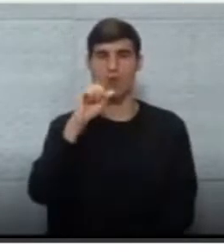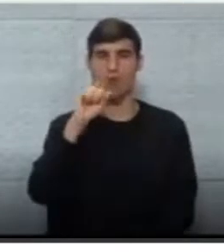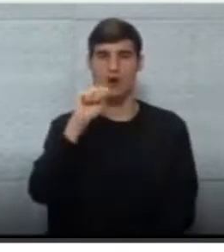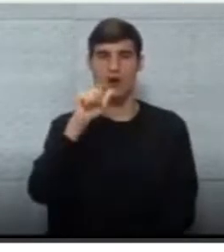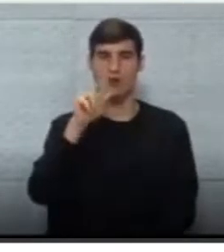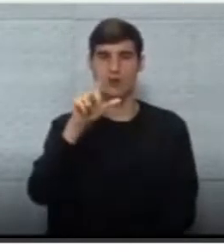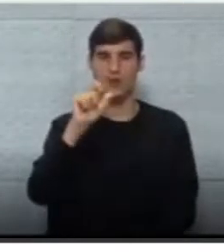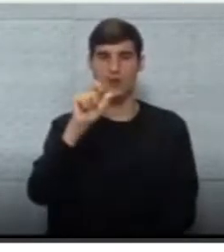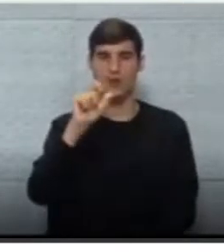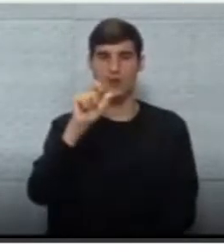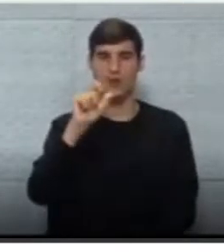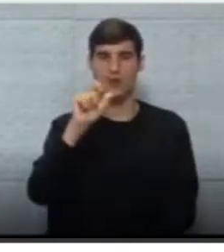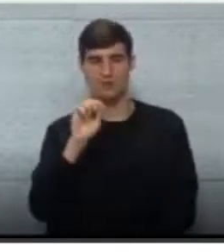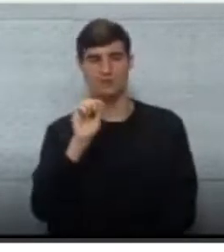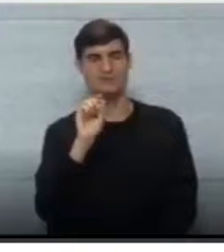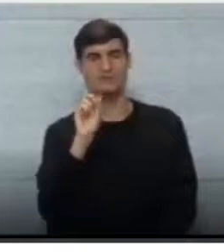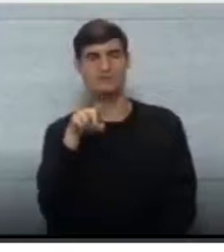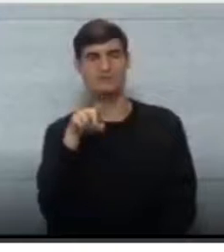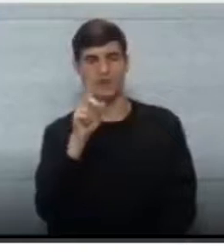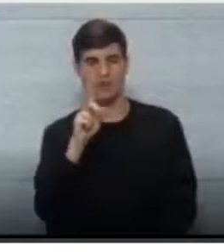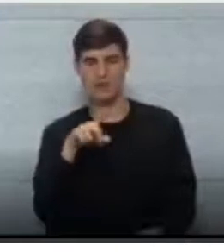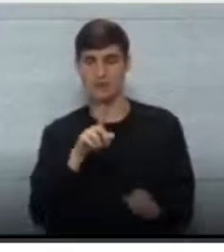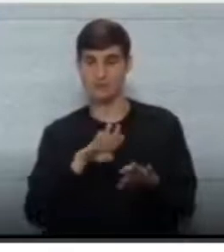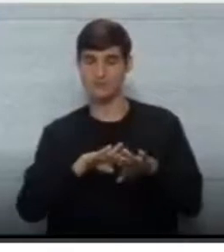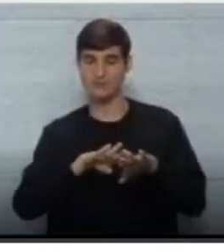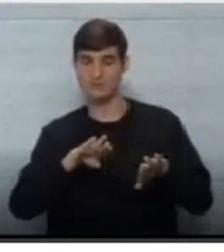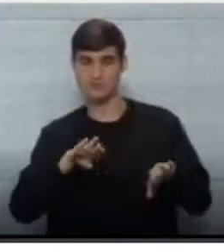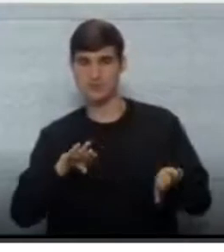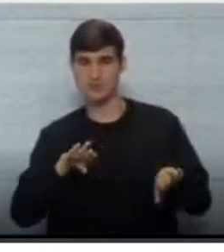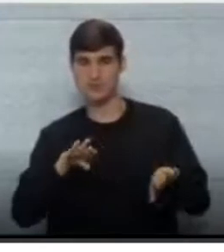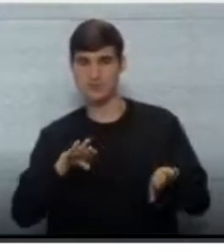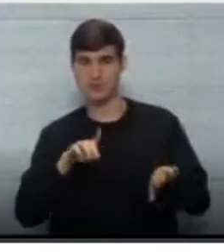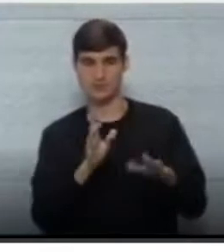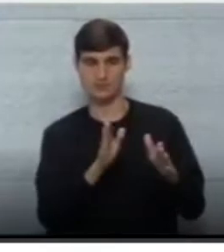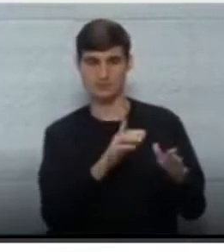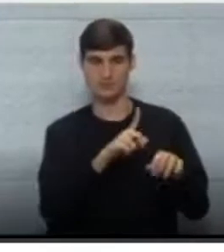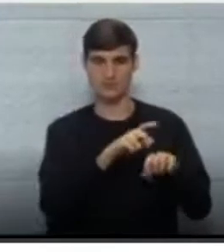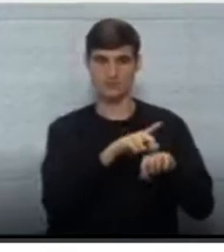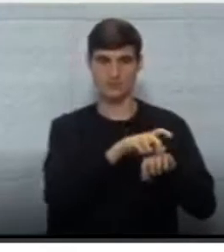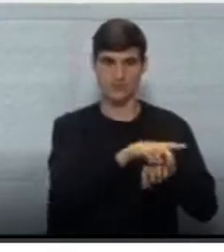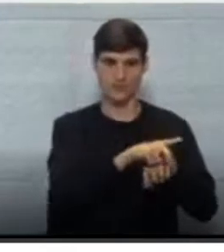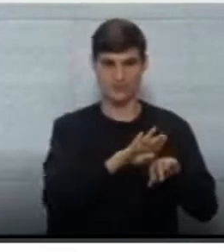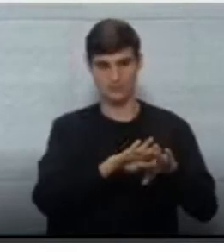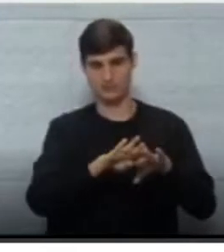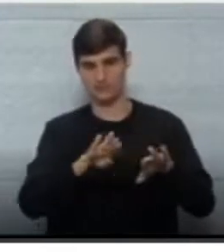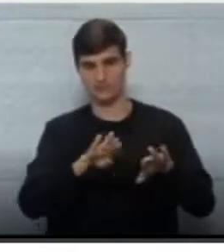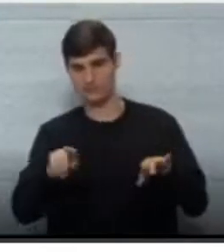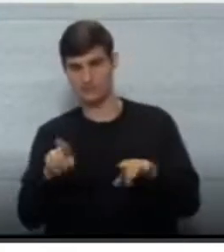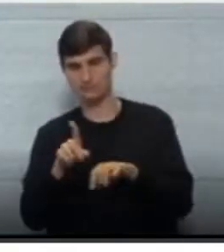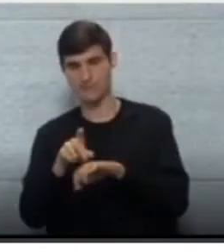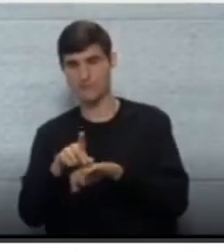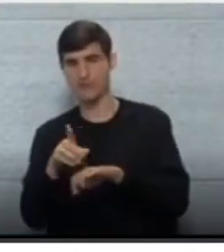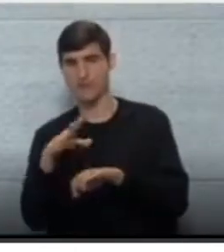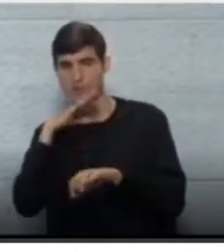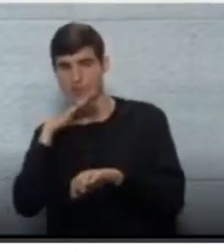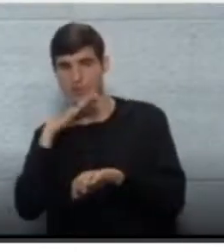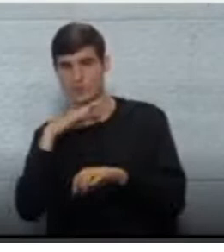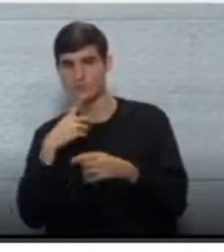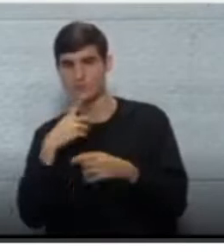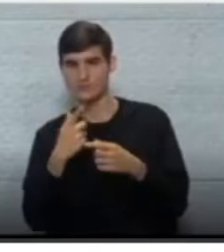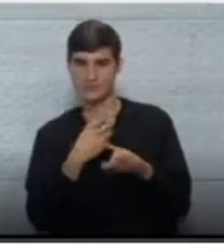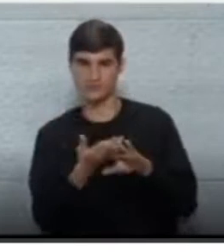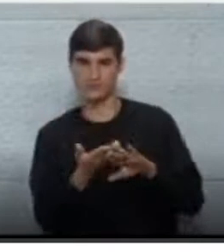Então, a prova da coagulase serve para separar aí o Staphylococcus aureus de outros tipos de estafilococos, como epidermides.